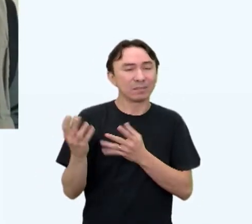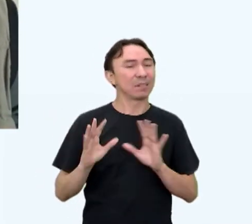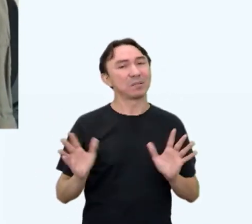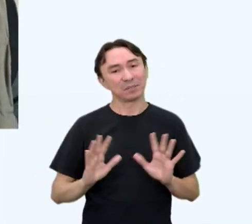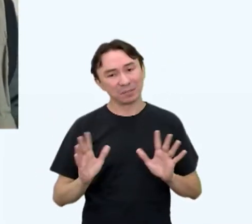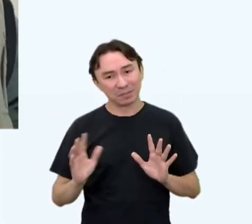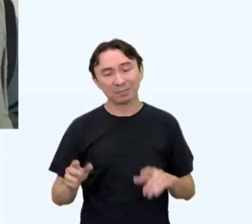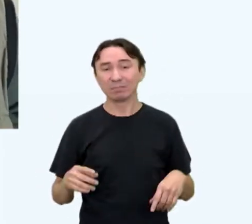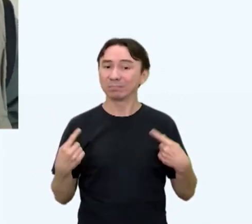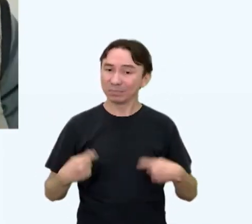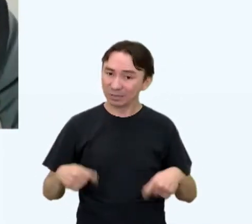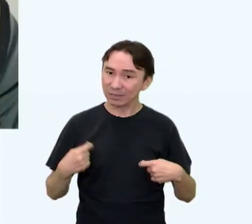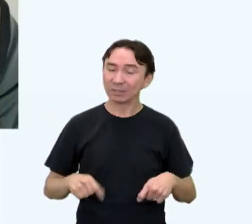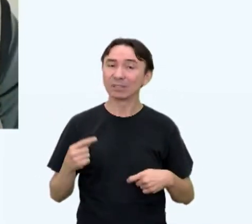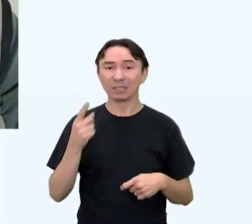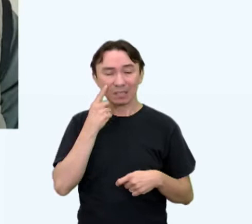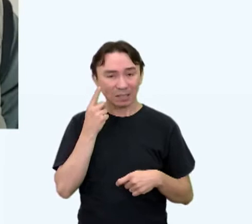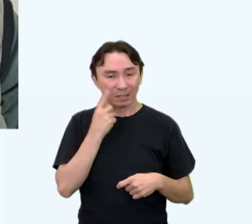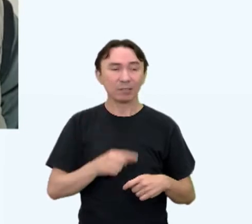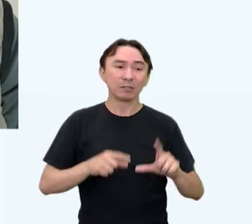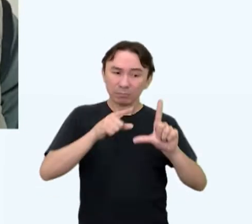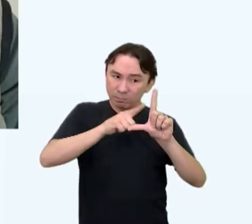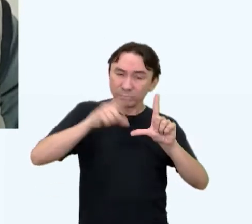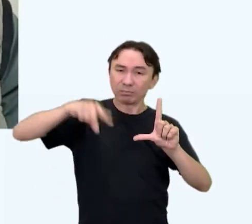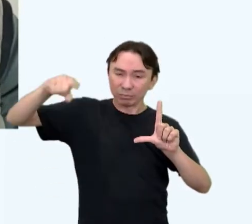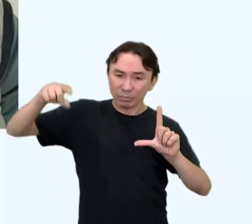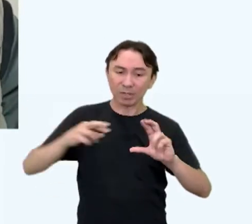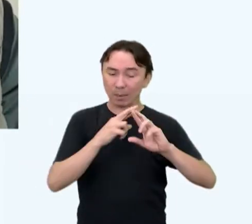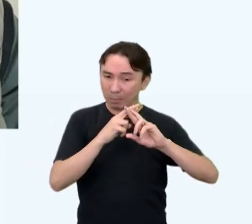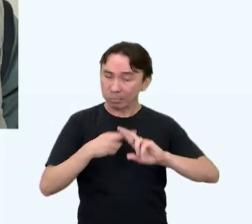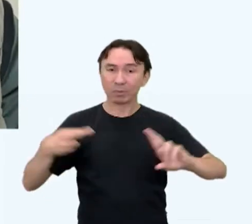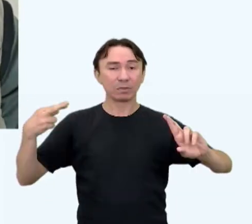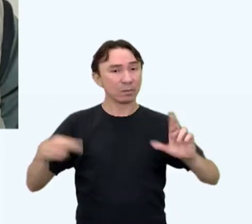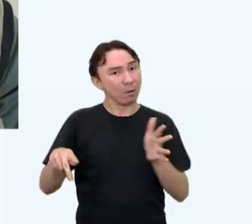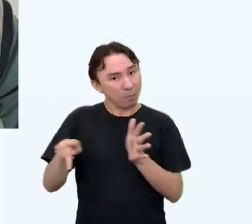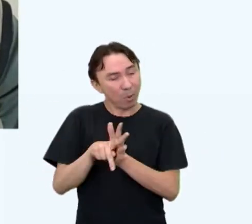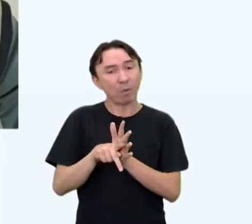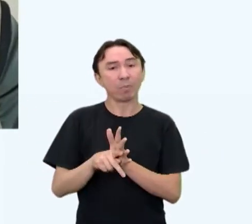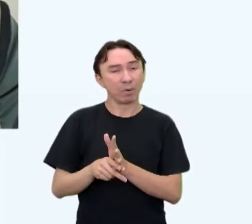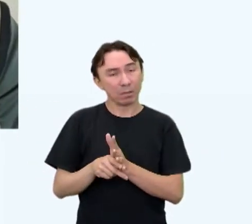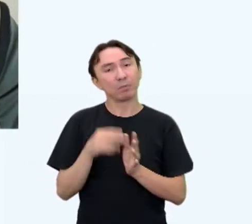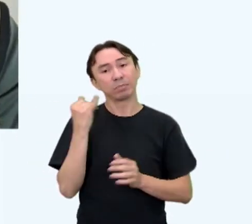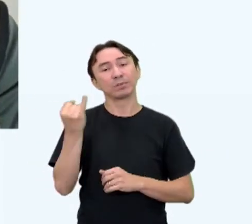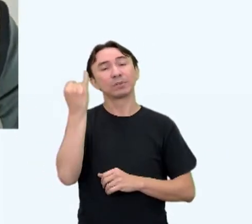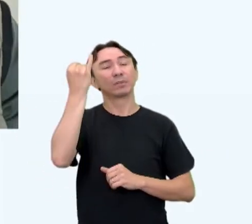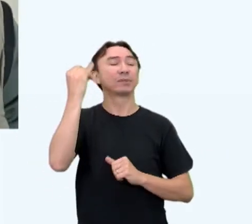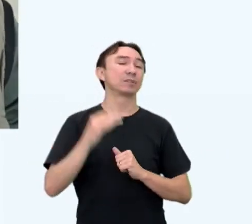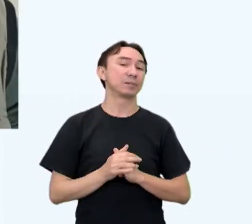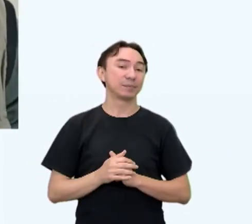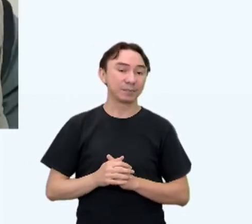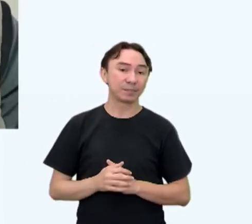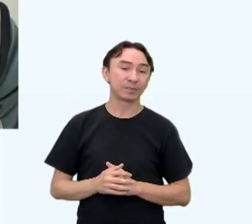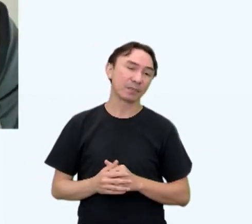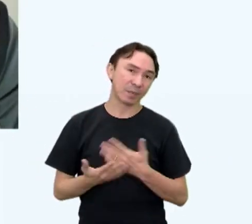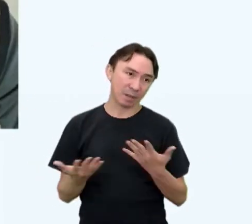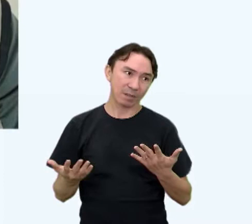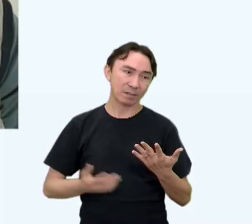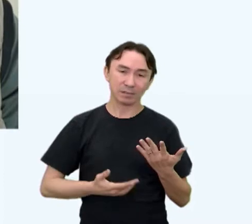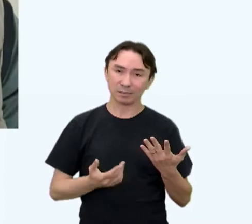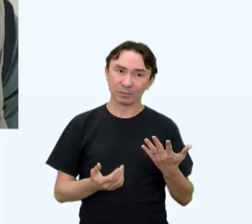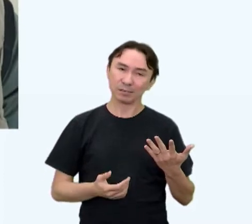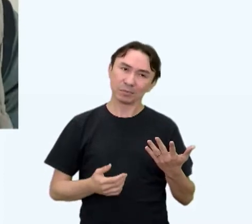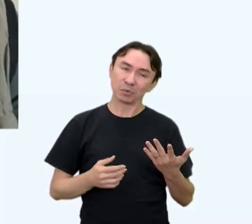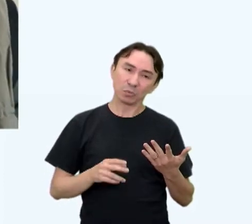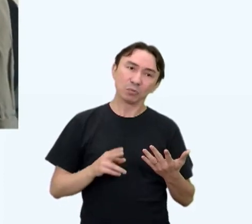de sismógrafos convencionais permitiria, né? A grande vantagem da rede que utiliza smartphones